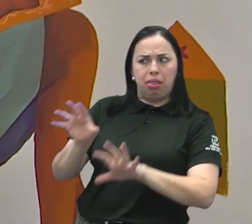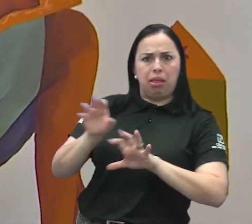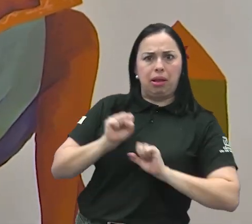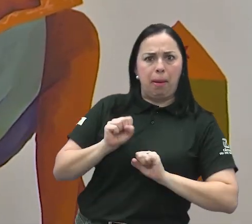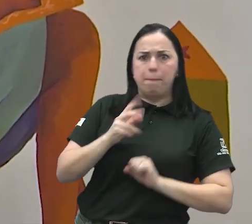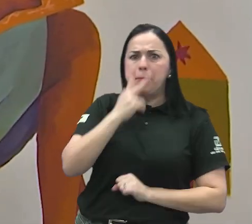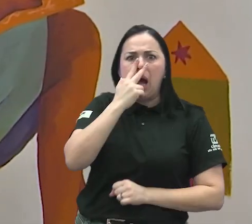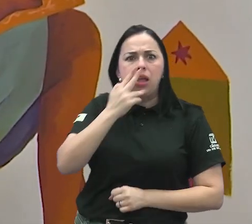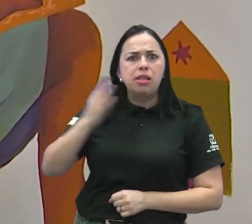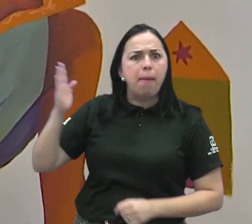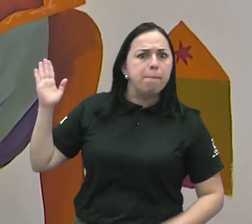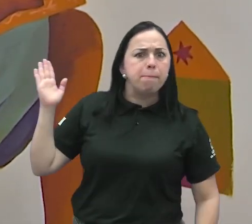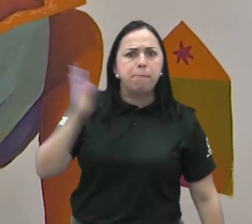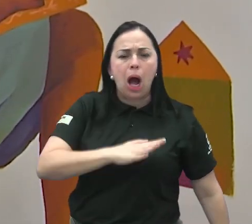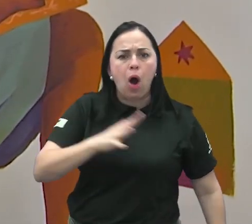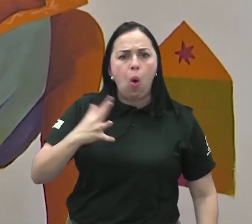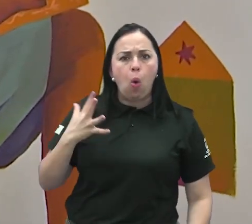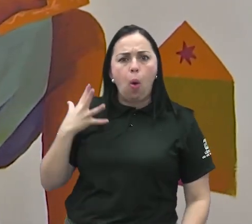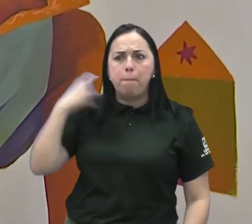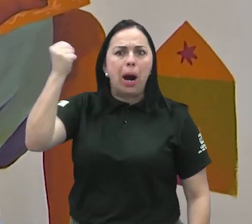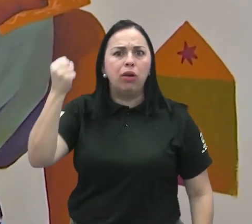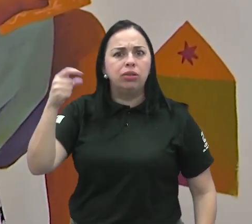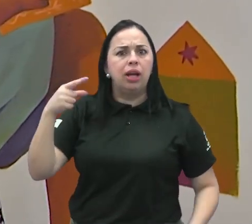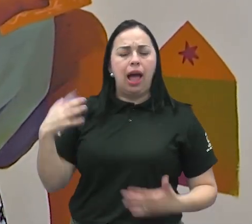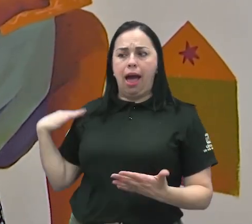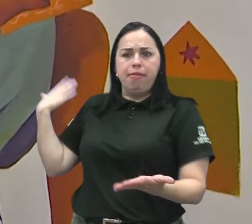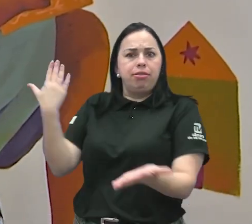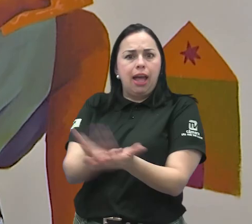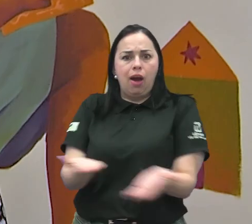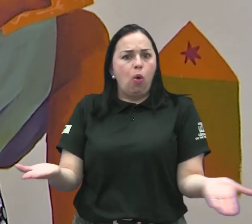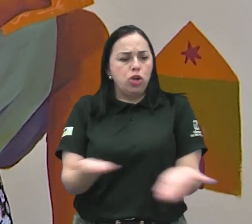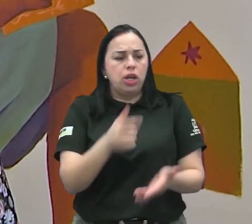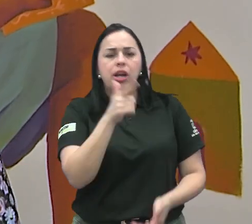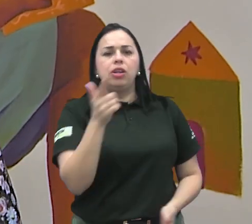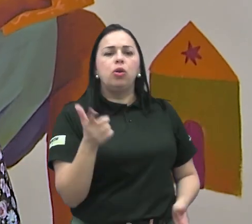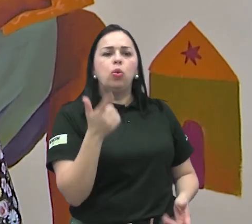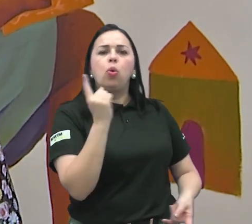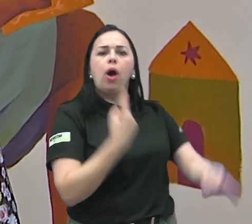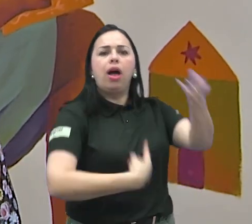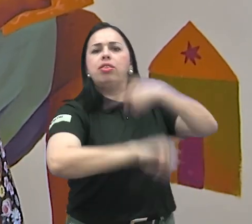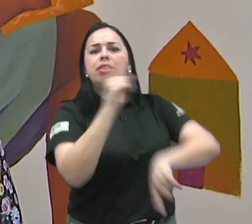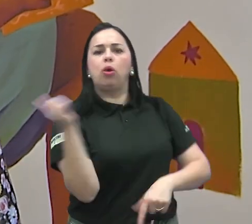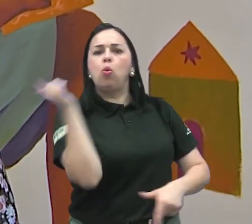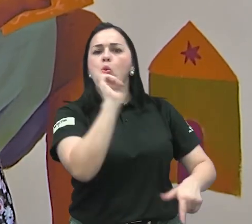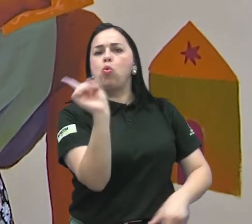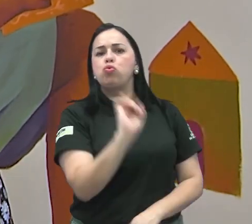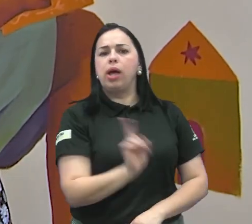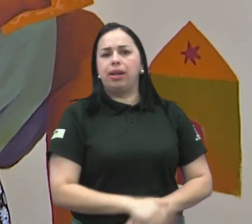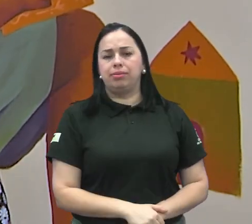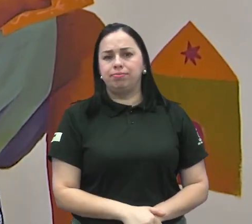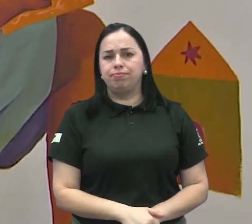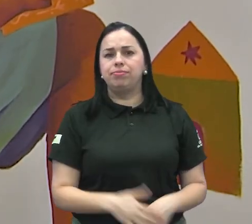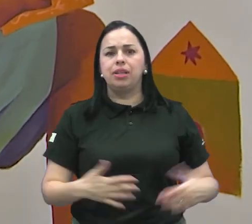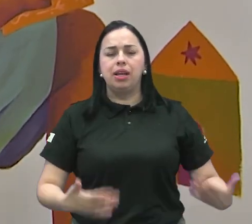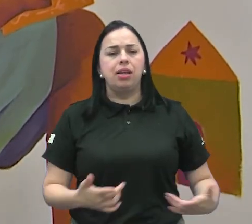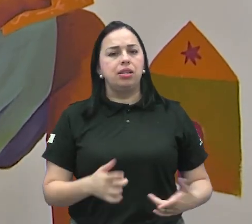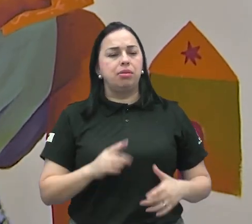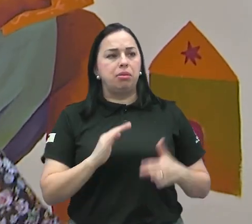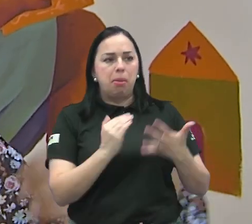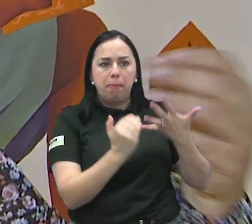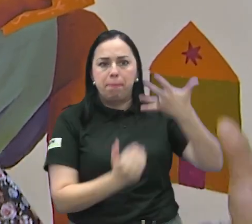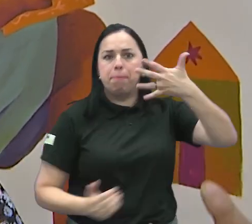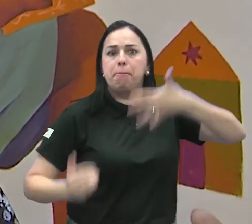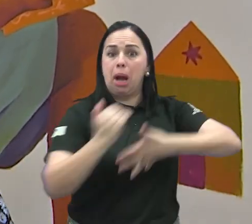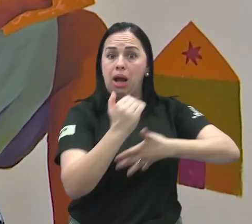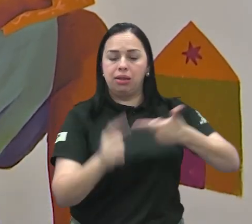de maafa, né? A gente acredita que é uma maldição que perpetua até hoje, fazendo com que a gente não consiga alcançar